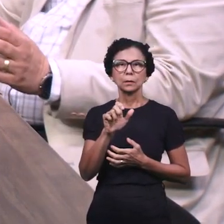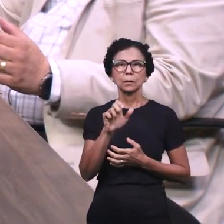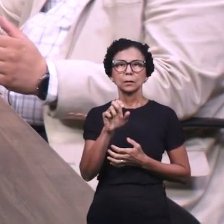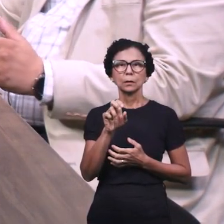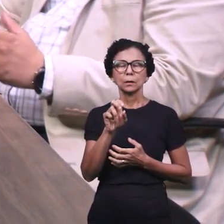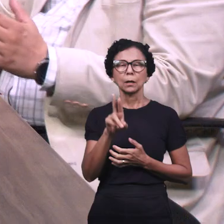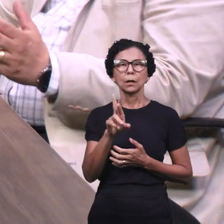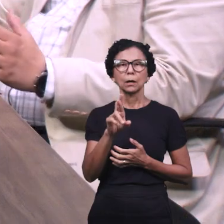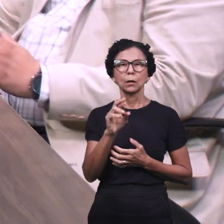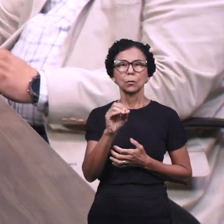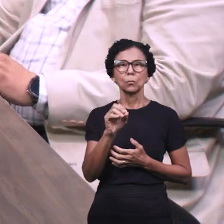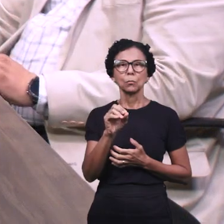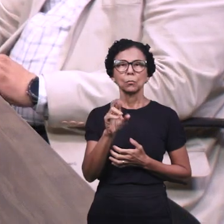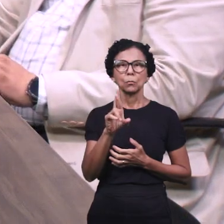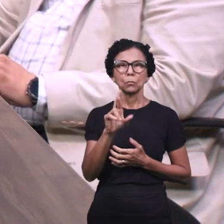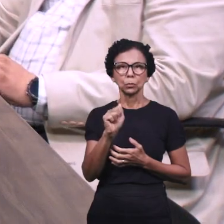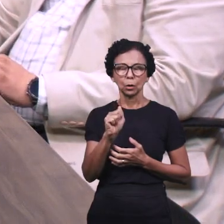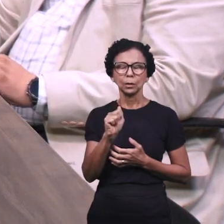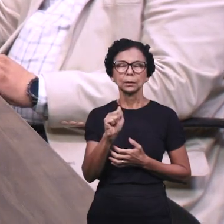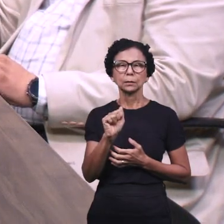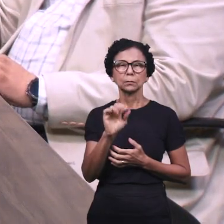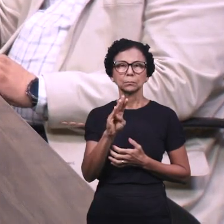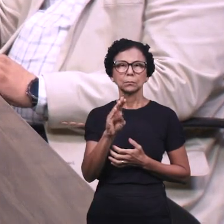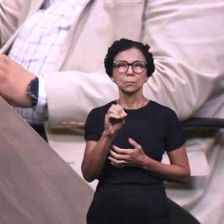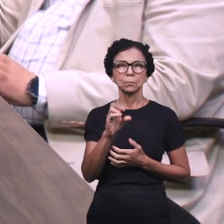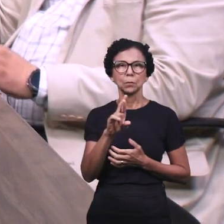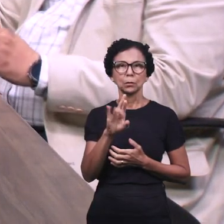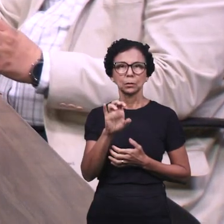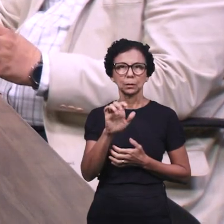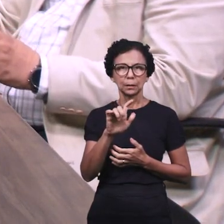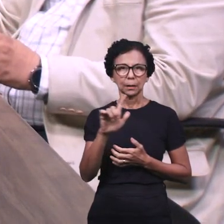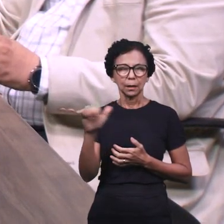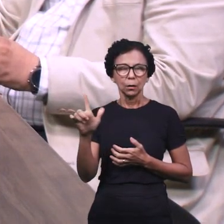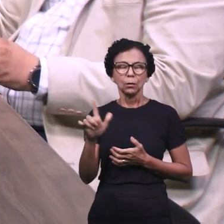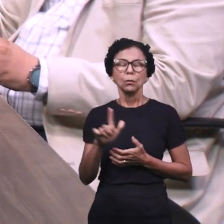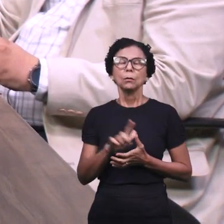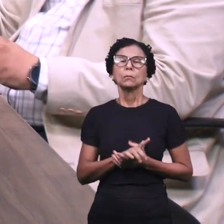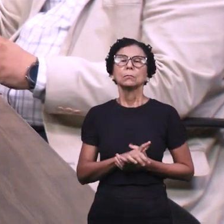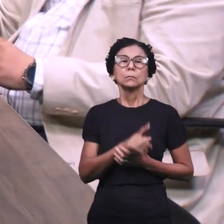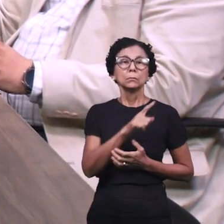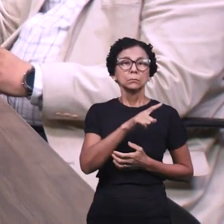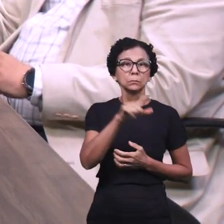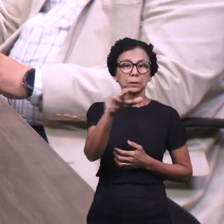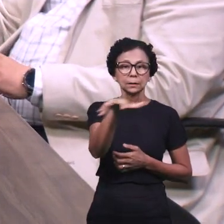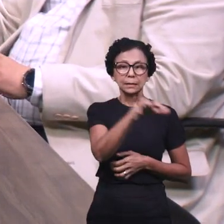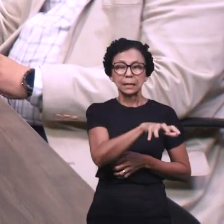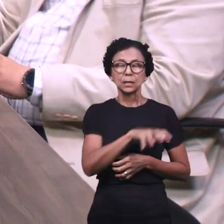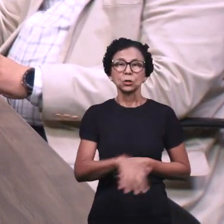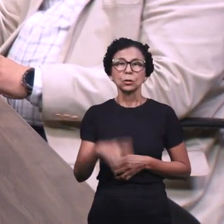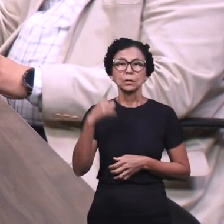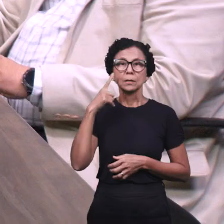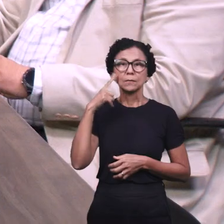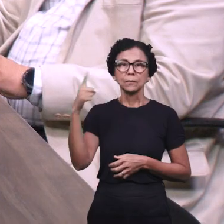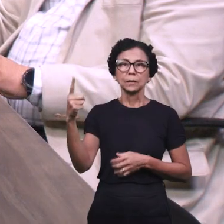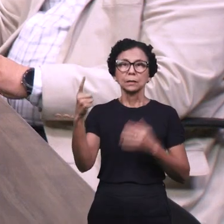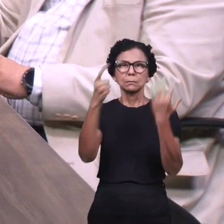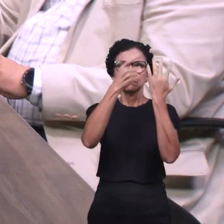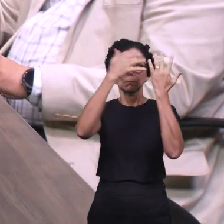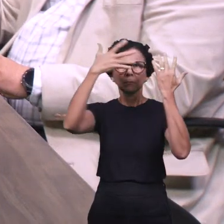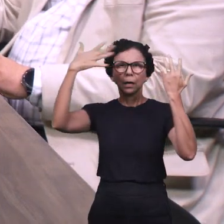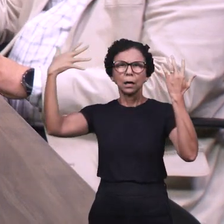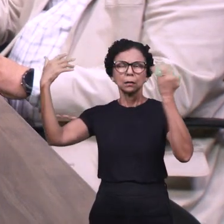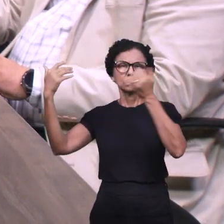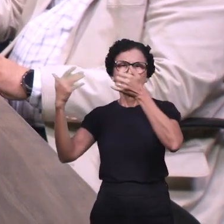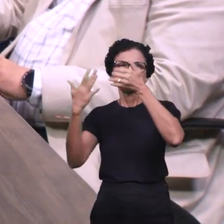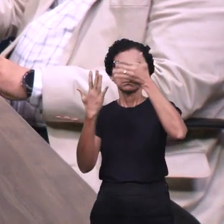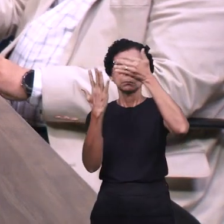exemplo, São Paulo, Rio de Janeiro. Então, foi visto essas auroras de forma diferente, né? Mas o